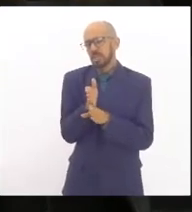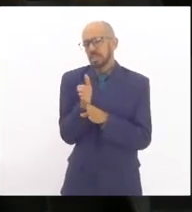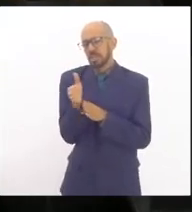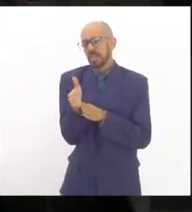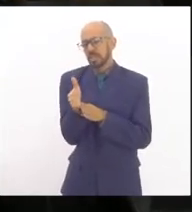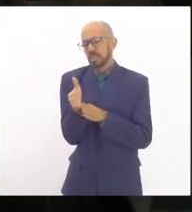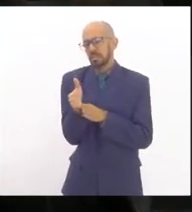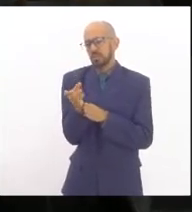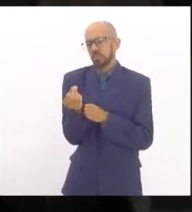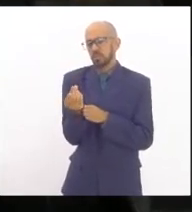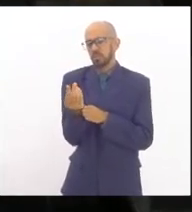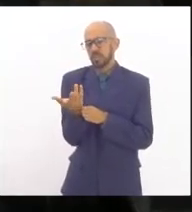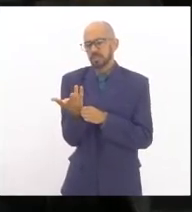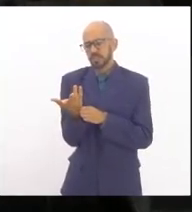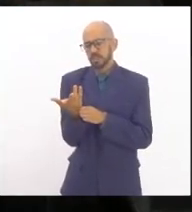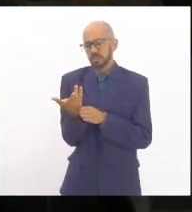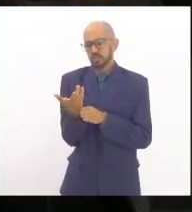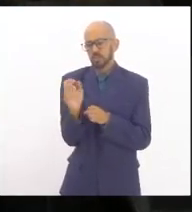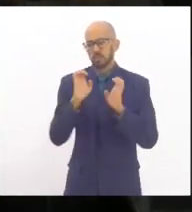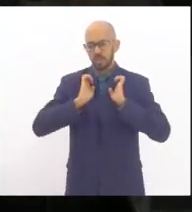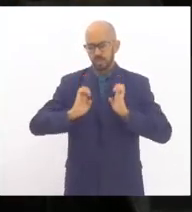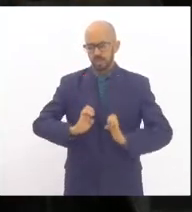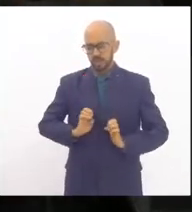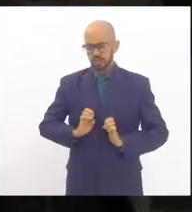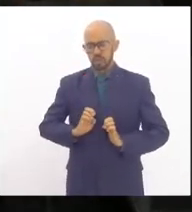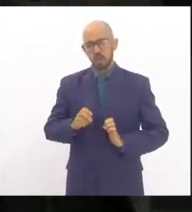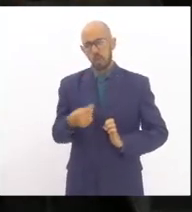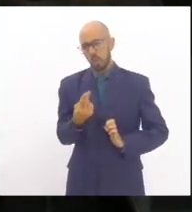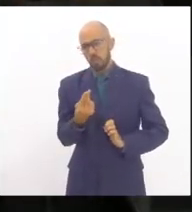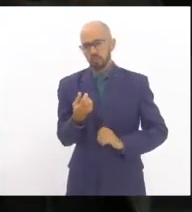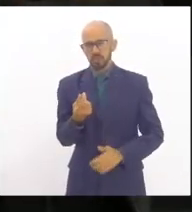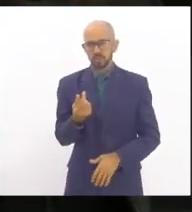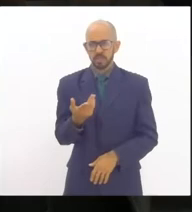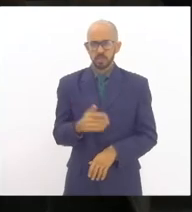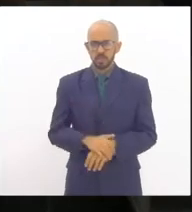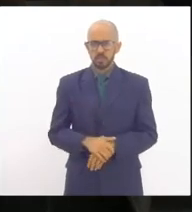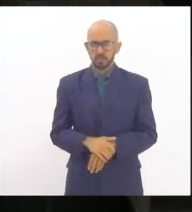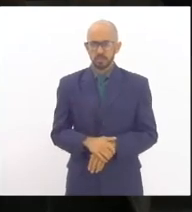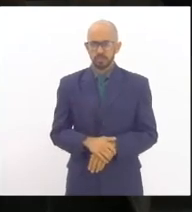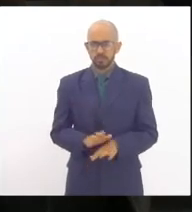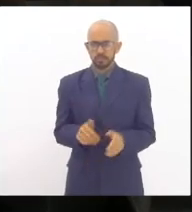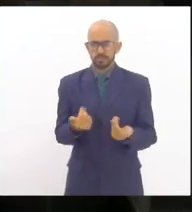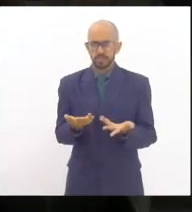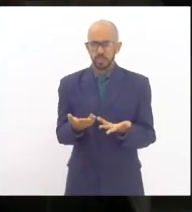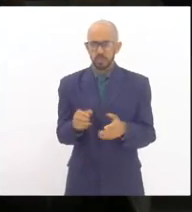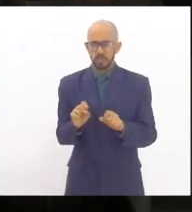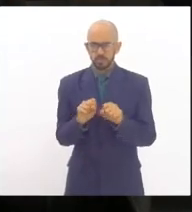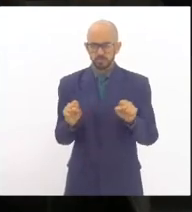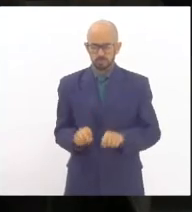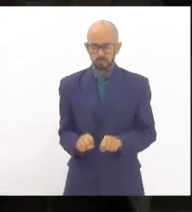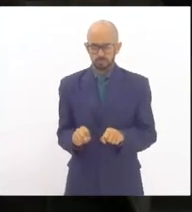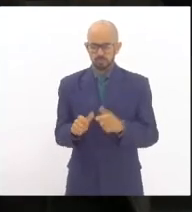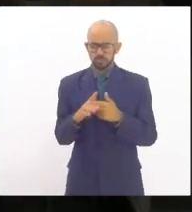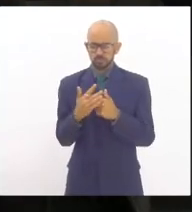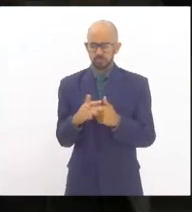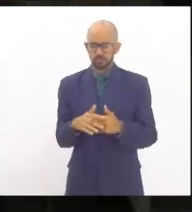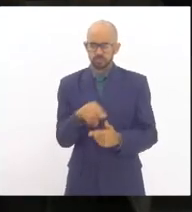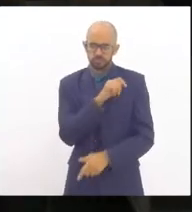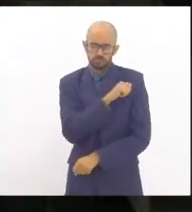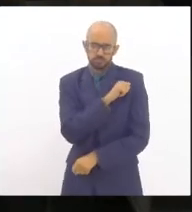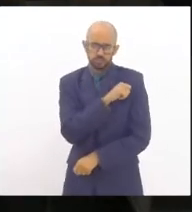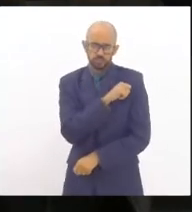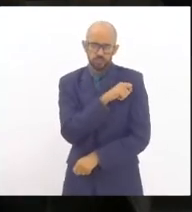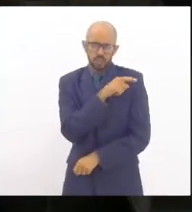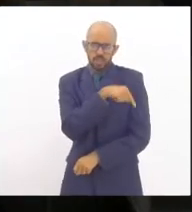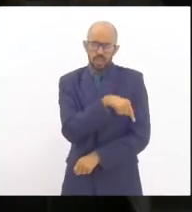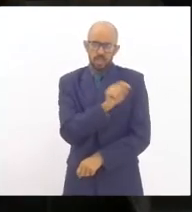há nenhuma preocupação com o equilíbrio ético nem com equilíbrio fiscal então regime de recuperação fiscal é uma preocupação seletiva